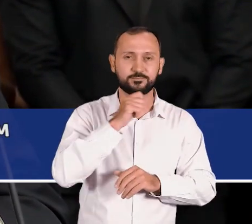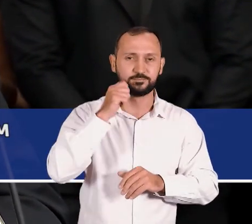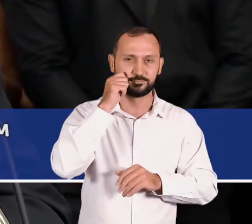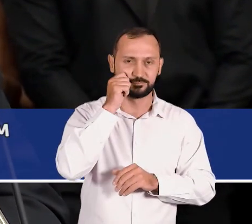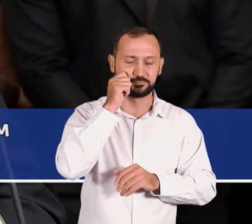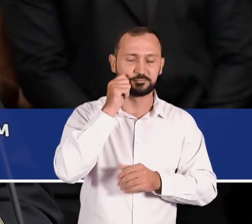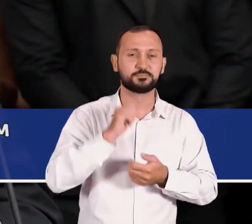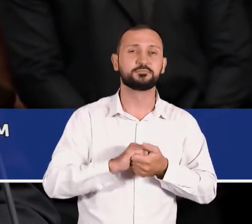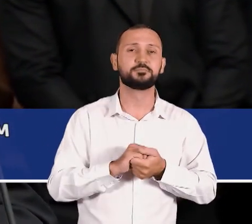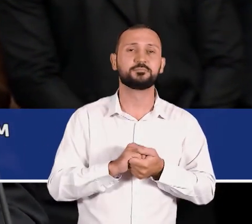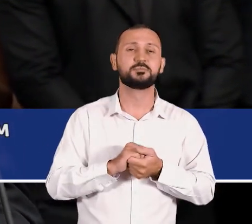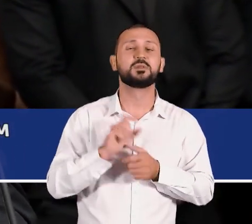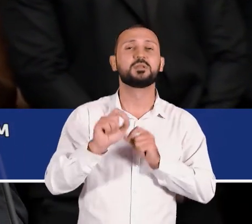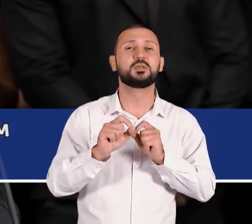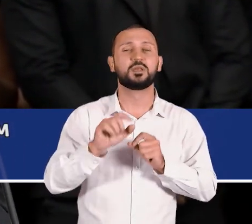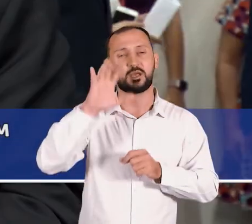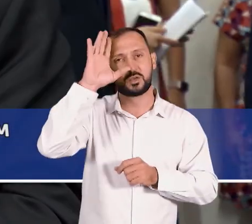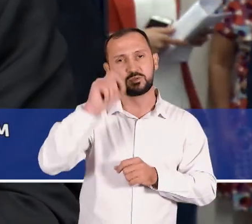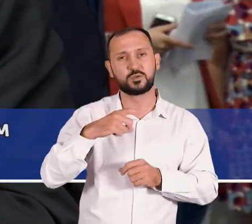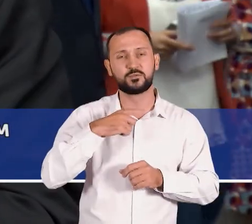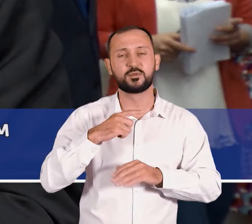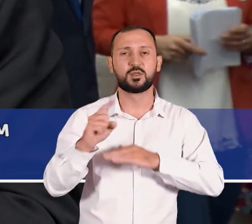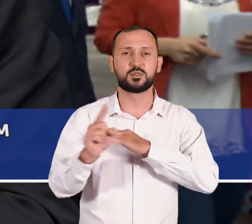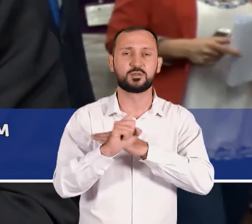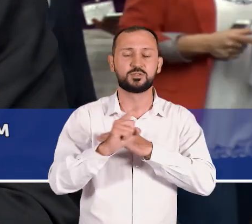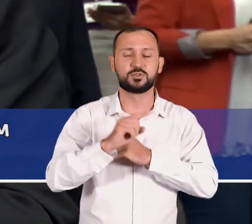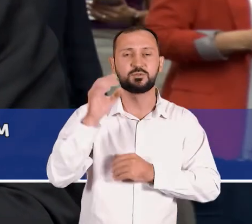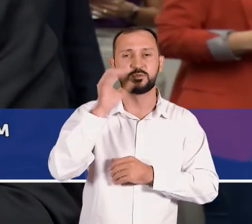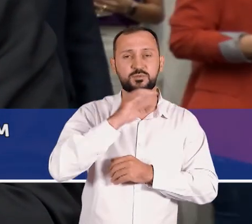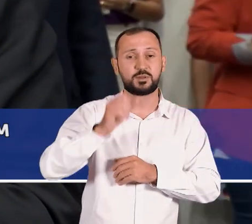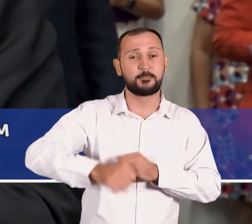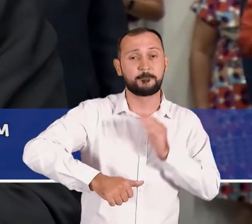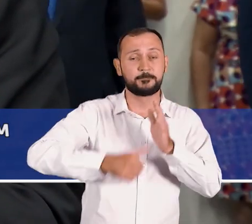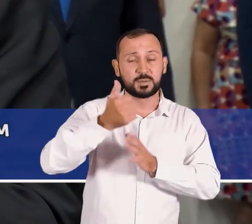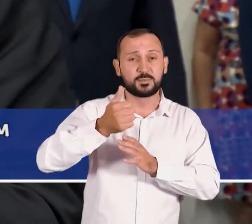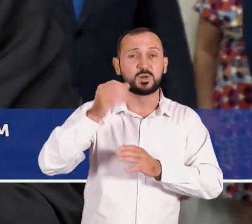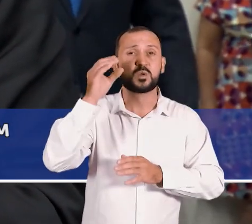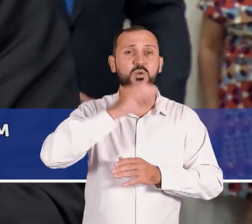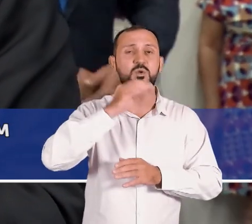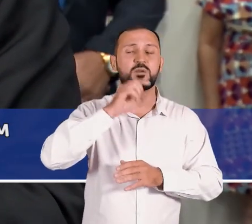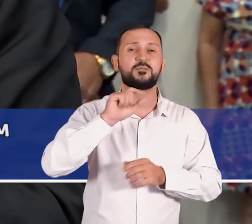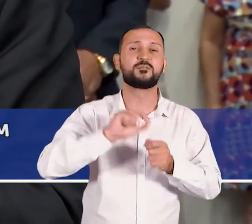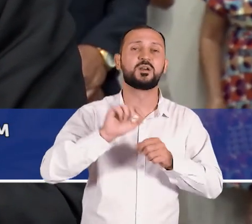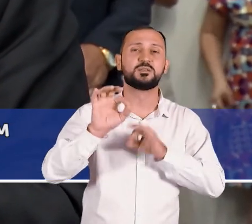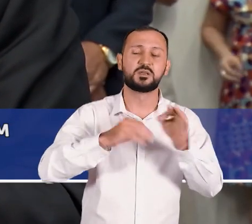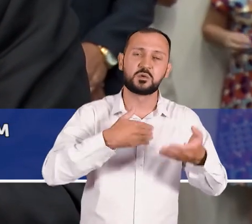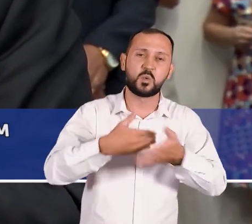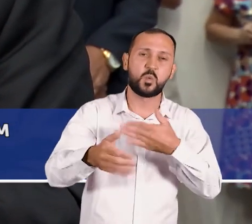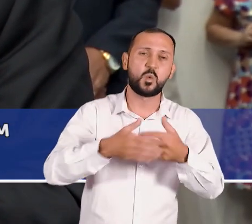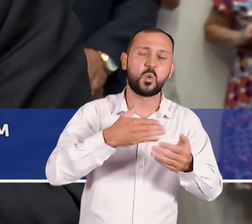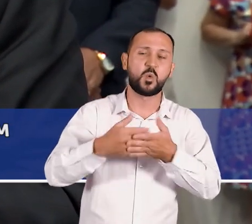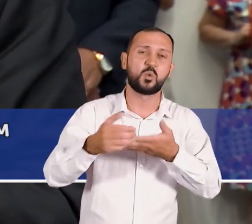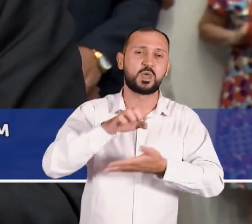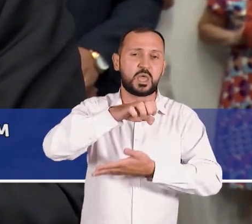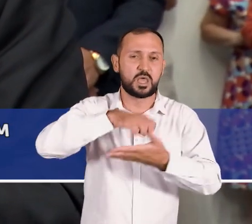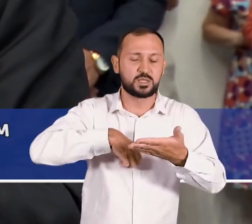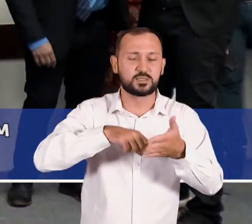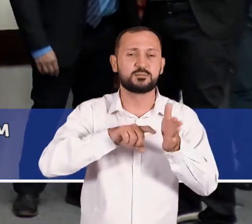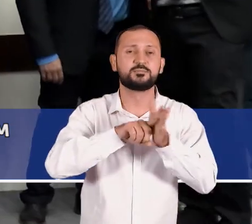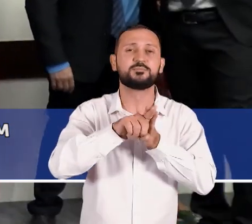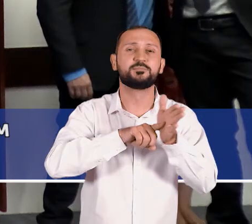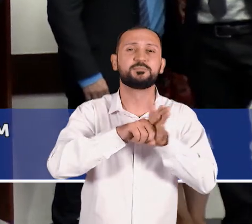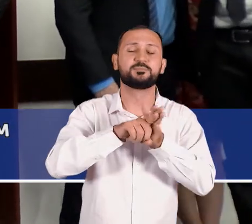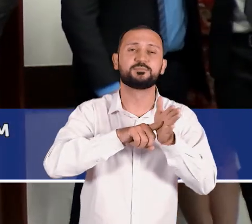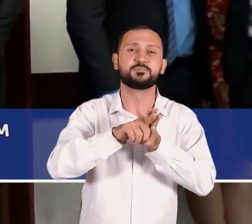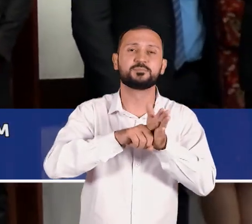deputado Antônio Vaz, do Republicanos, que determina o atendimento preferencial e emergencial na realização de qualquer exame